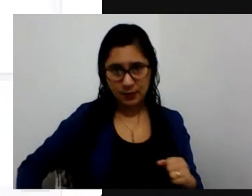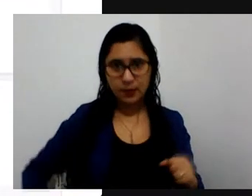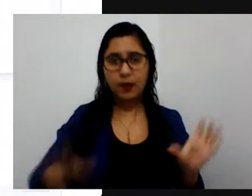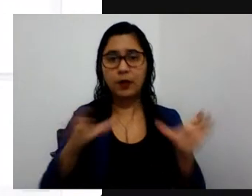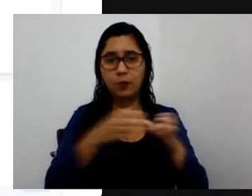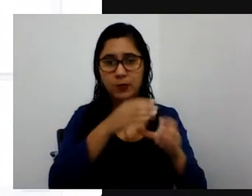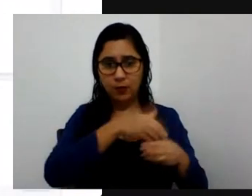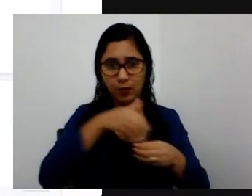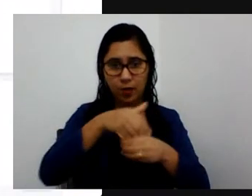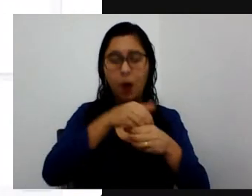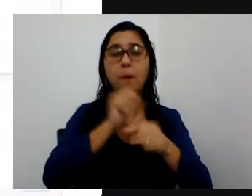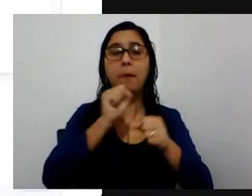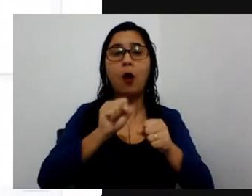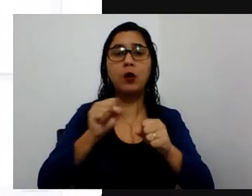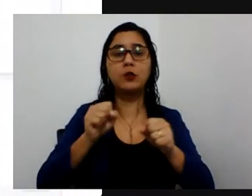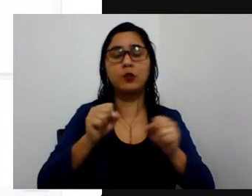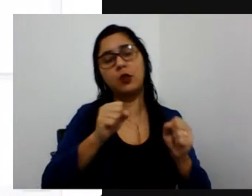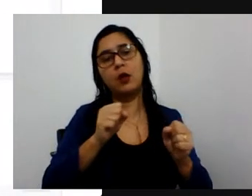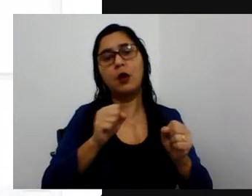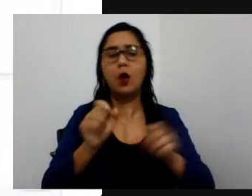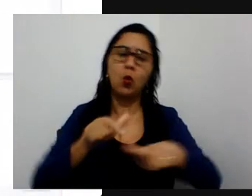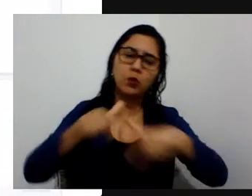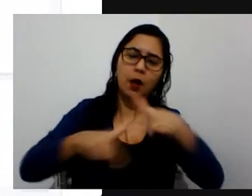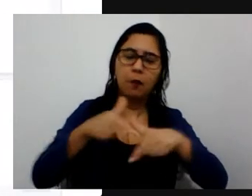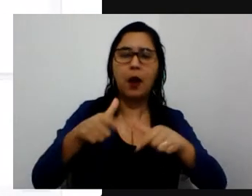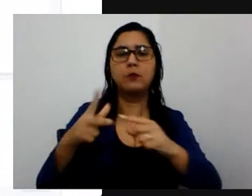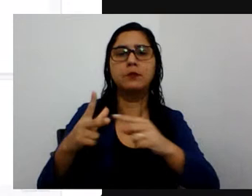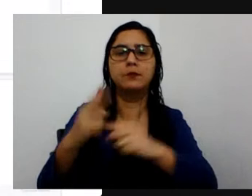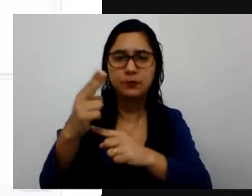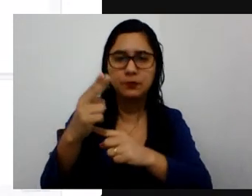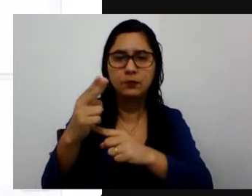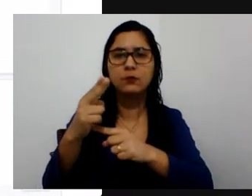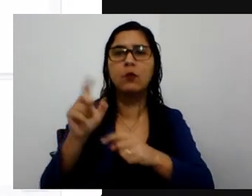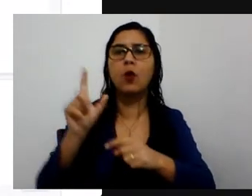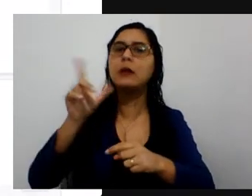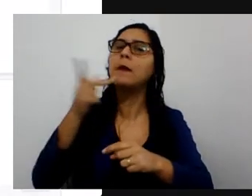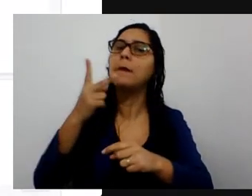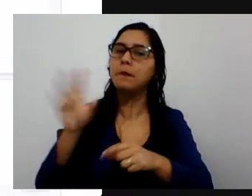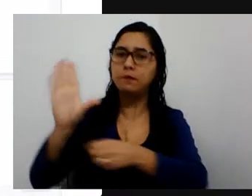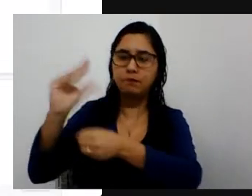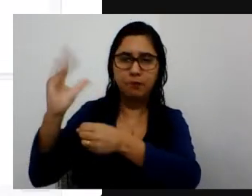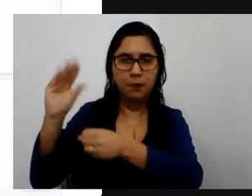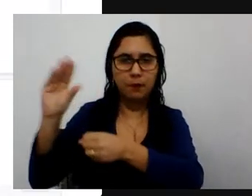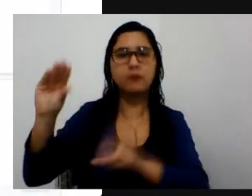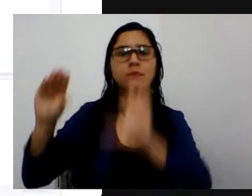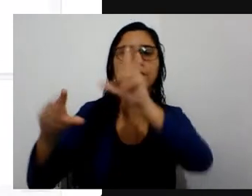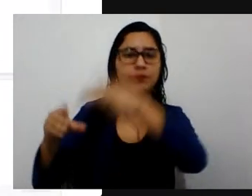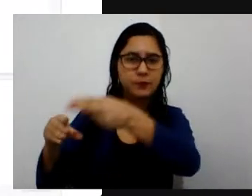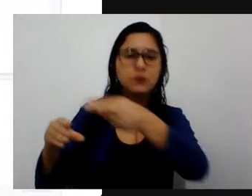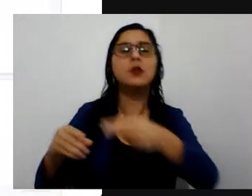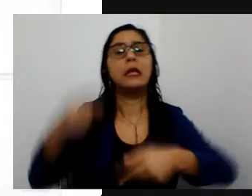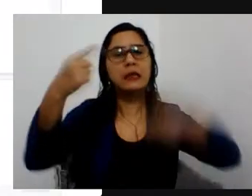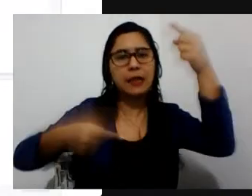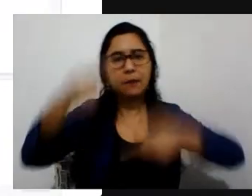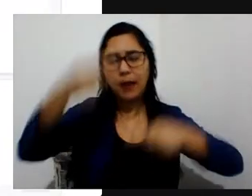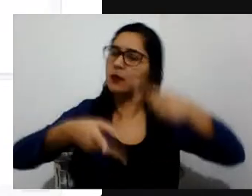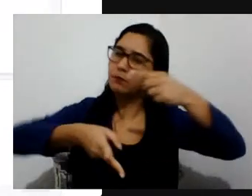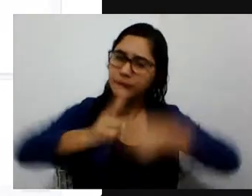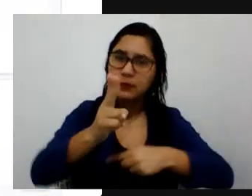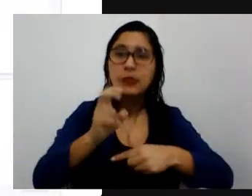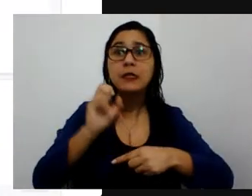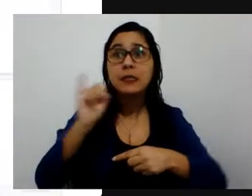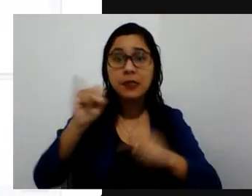poderá intervir na condução dos trabalhos, cassar a palavra, suspender o debate se não for atendido o que